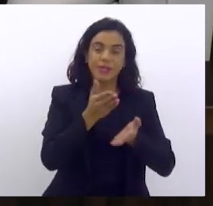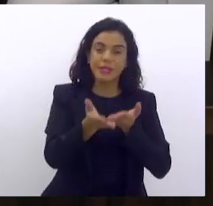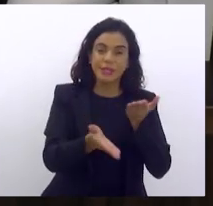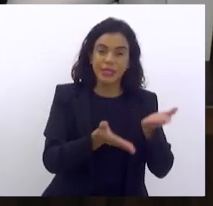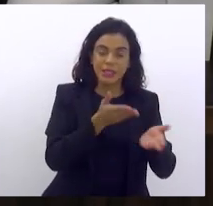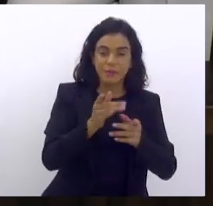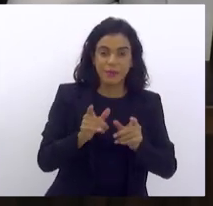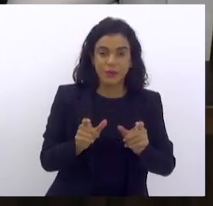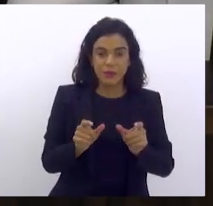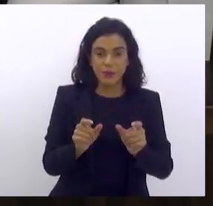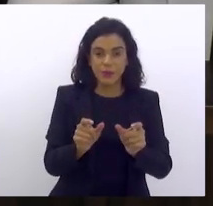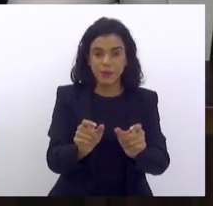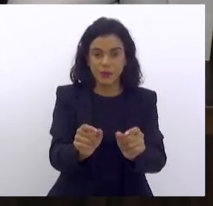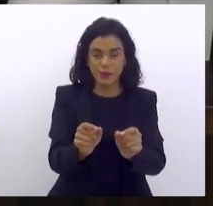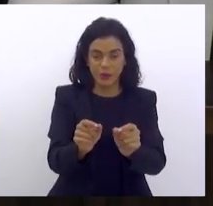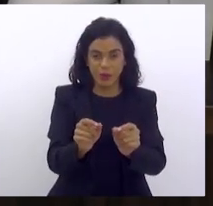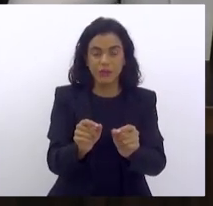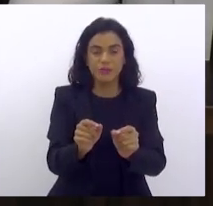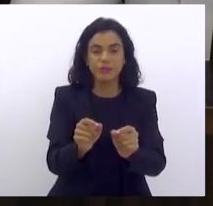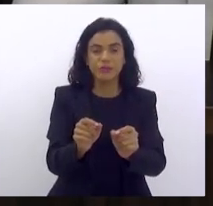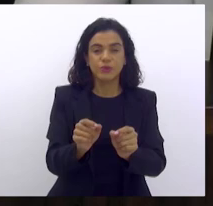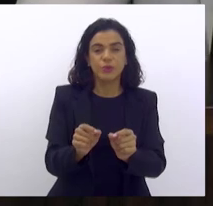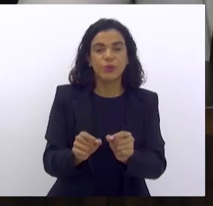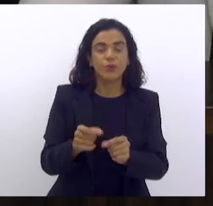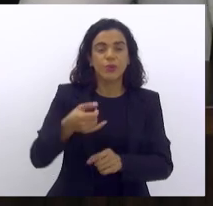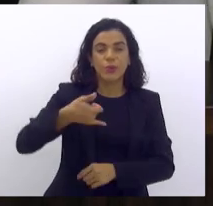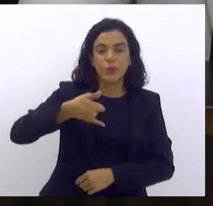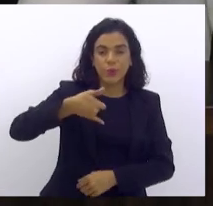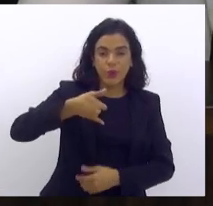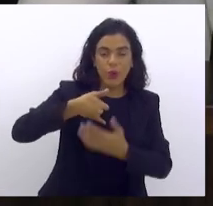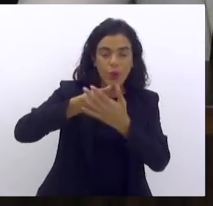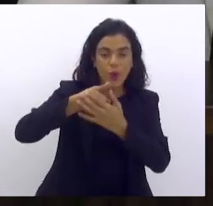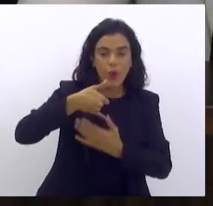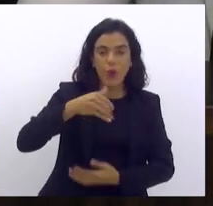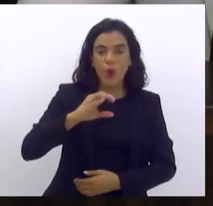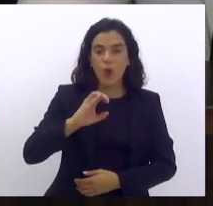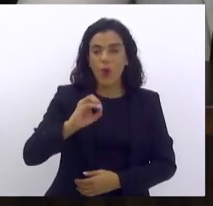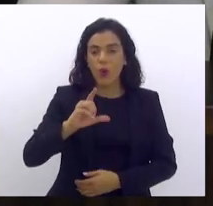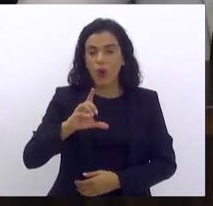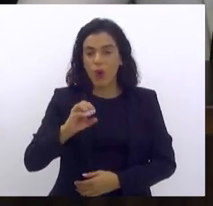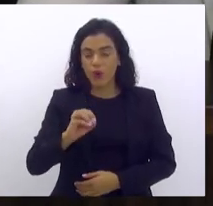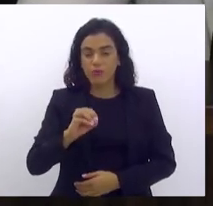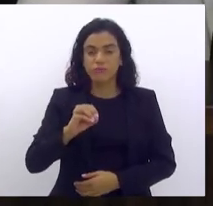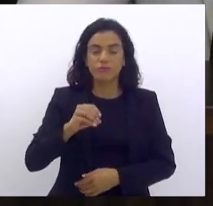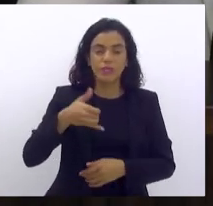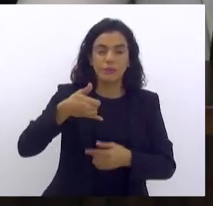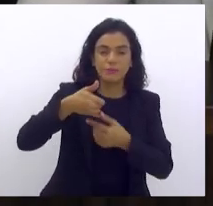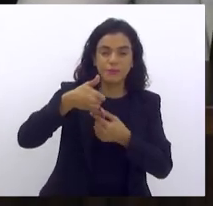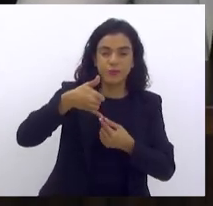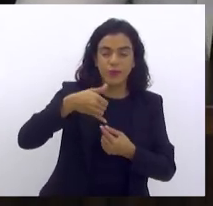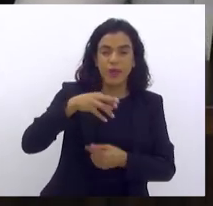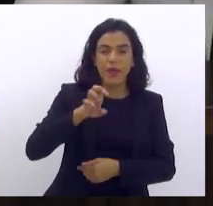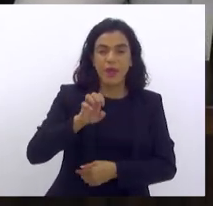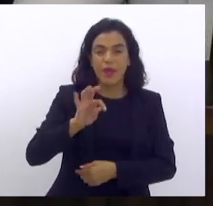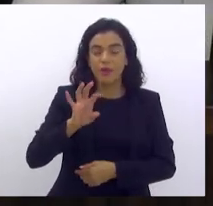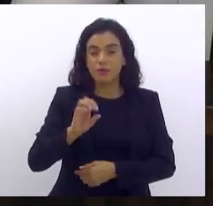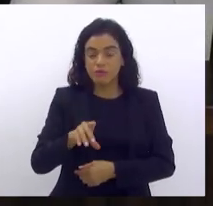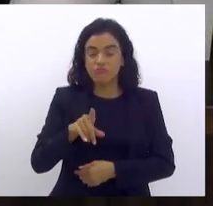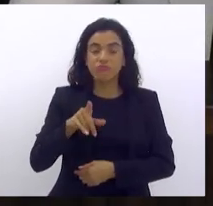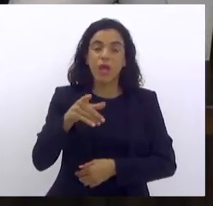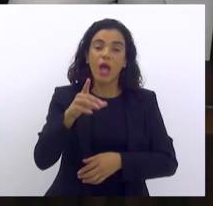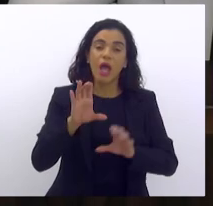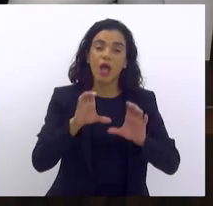do Câncer de Colo e Reto, no âmbito do Estado do Rio de Janeiro. Parecer das Comissões de Constituição e Justiça